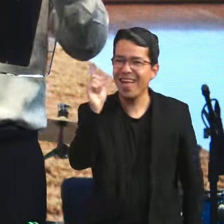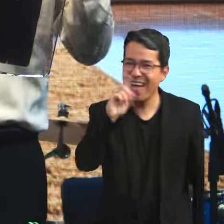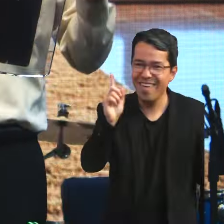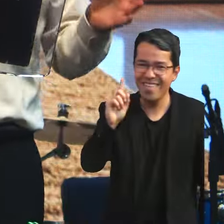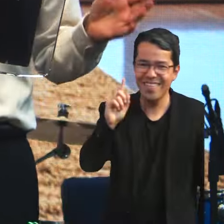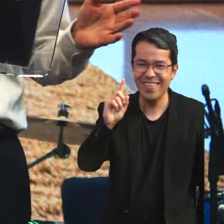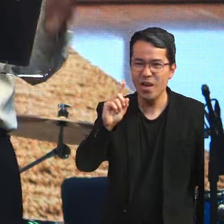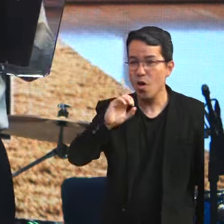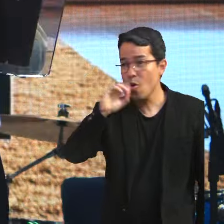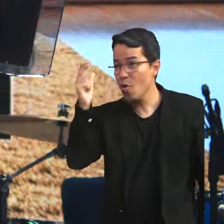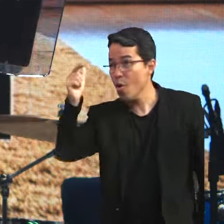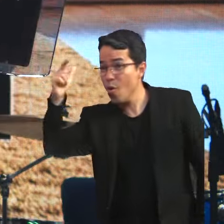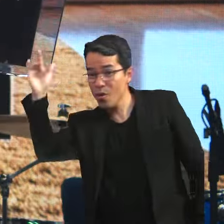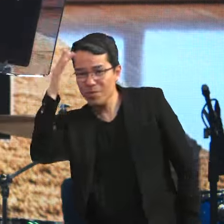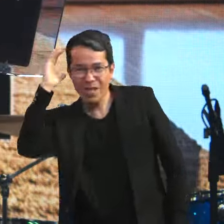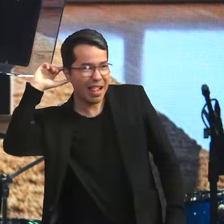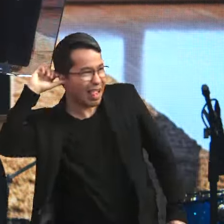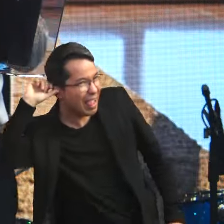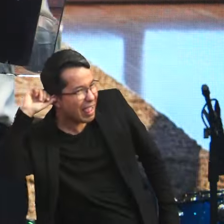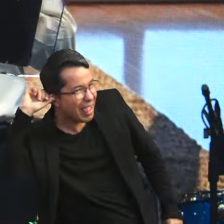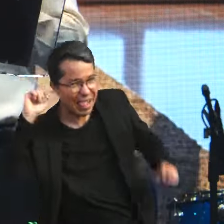advertência de